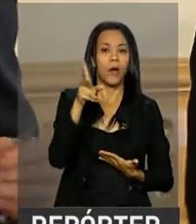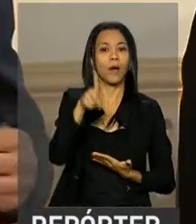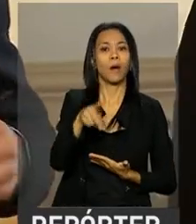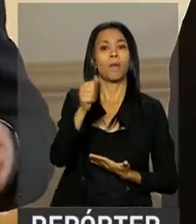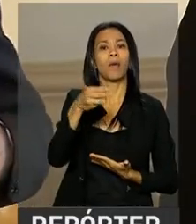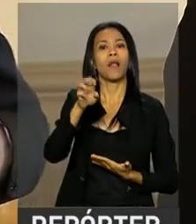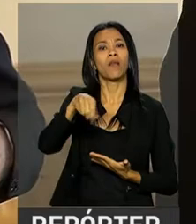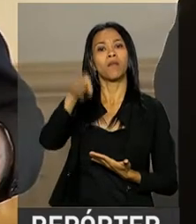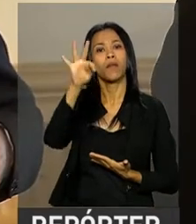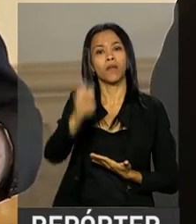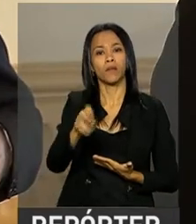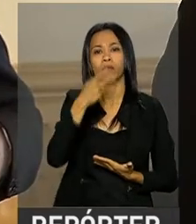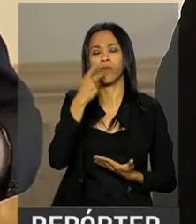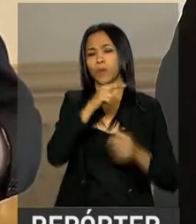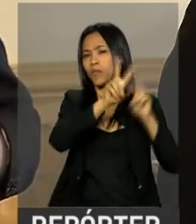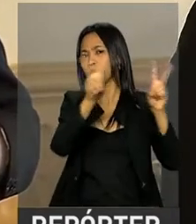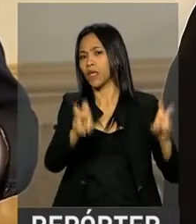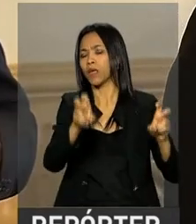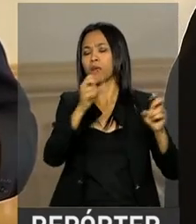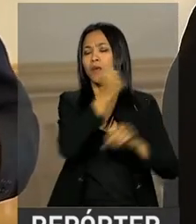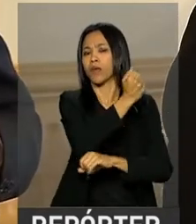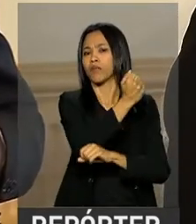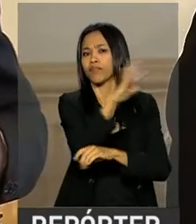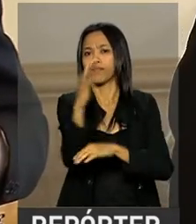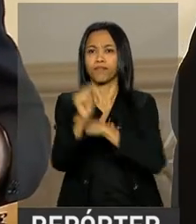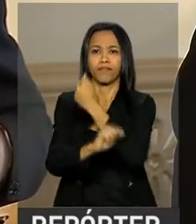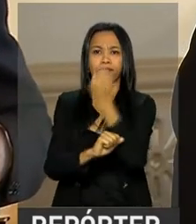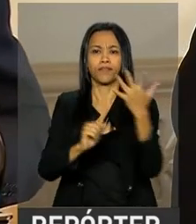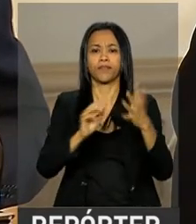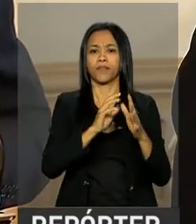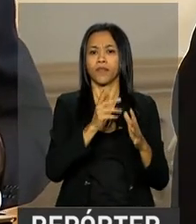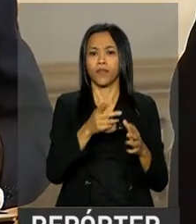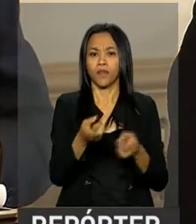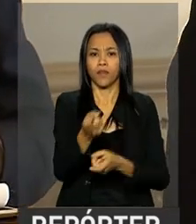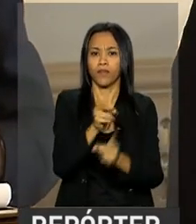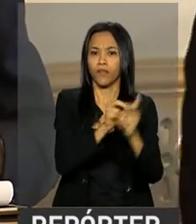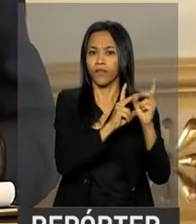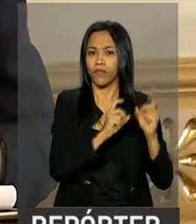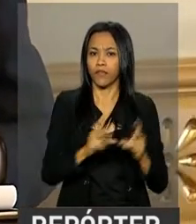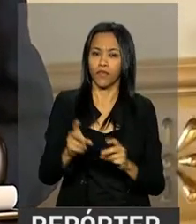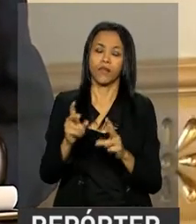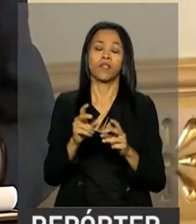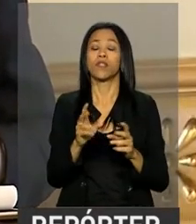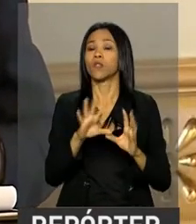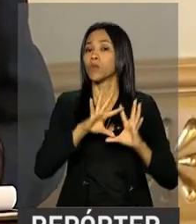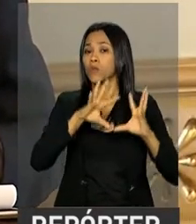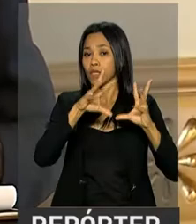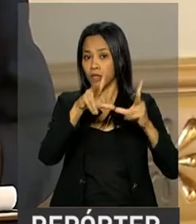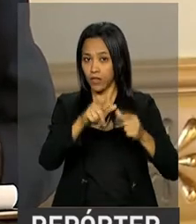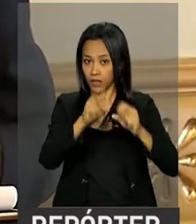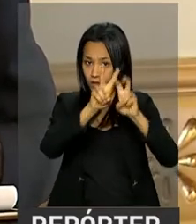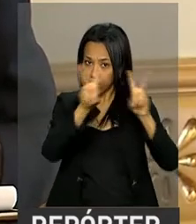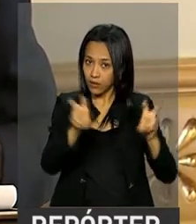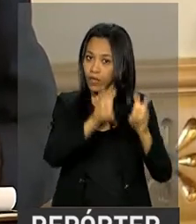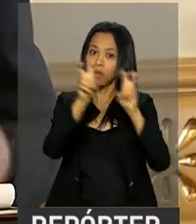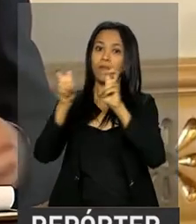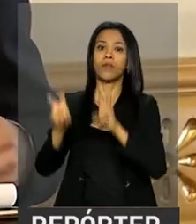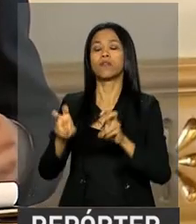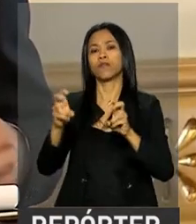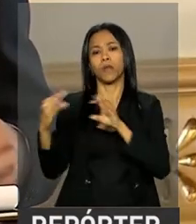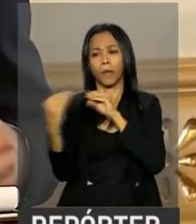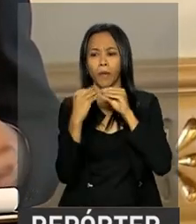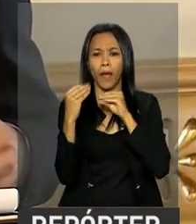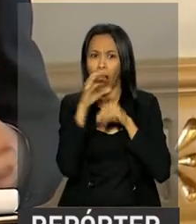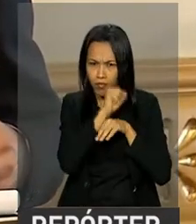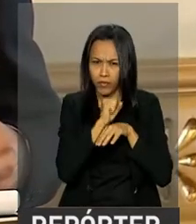econômica de ambiente e até o diálogo político nacional foram tratados ainda que rapidamente